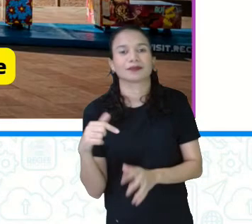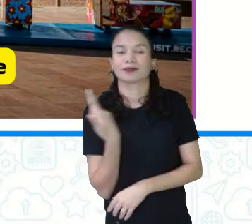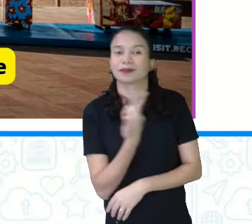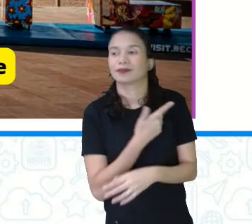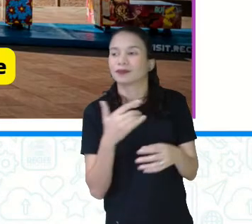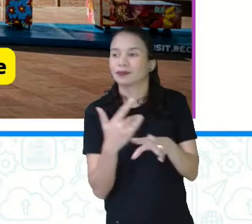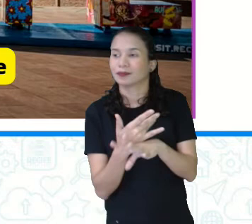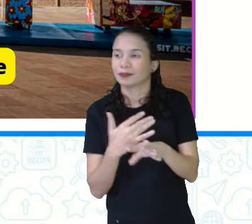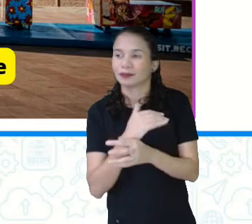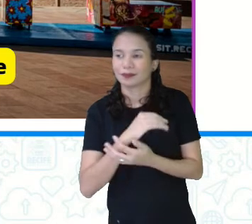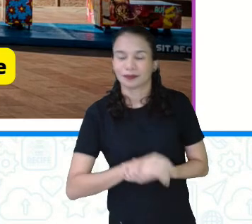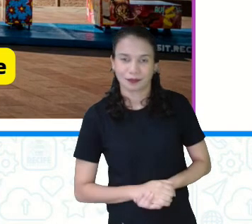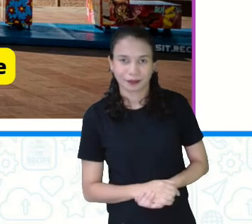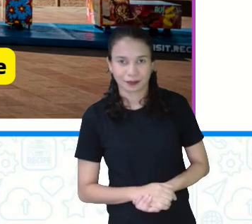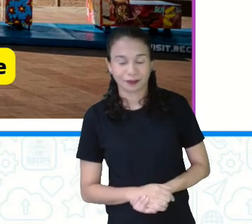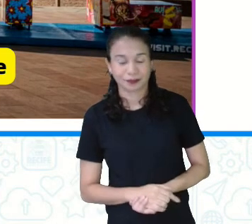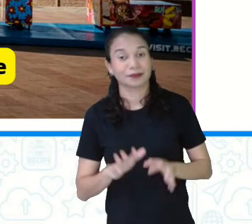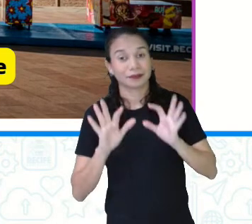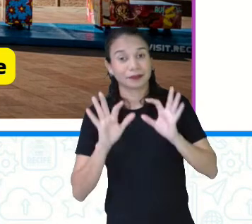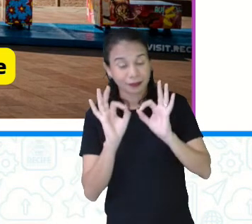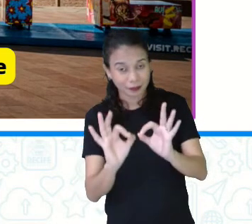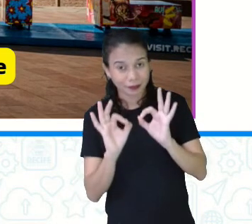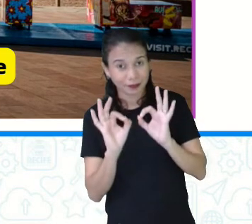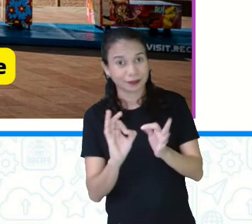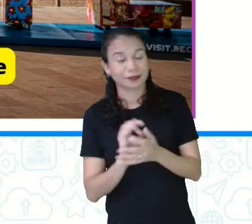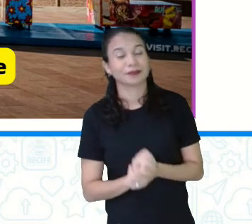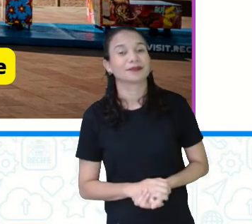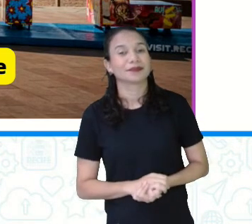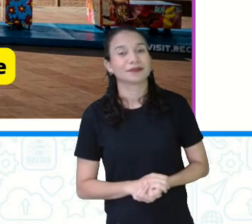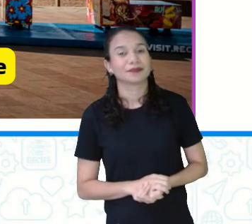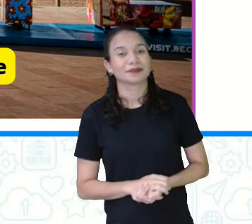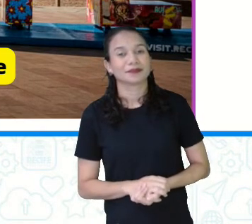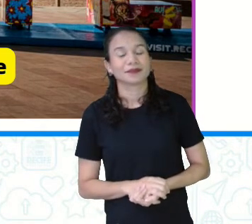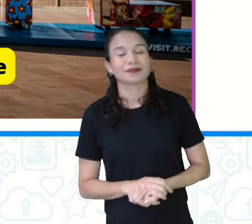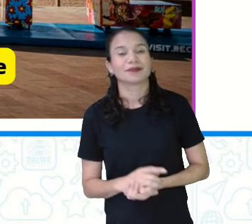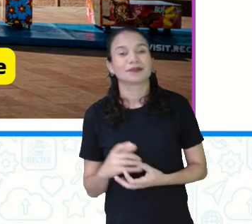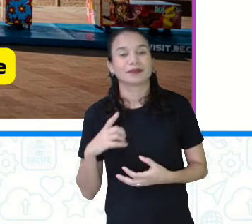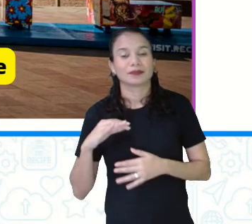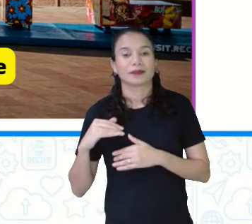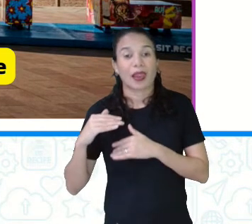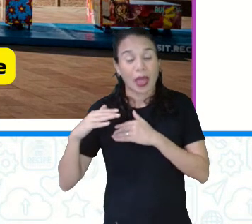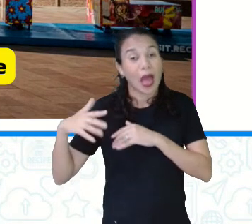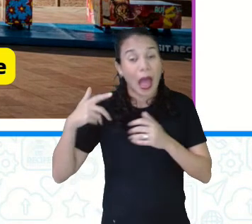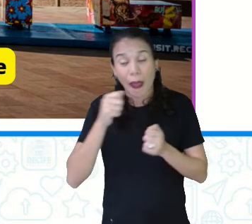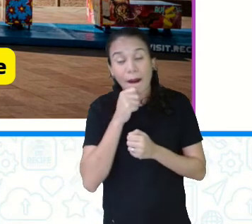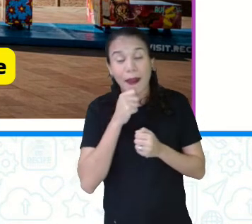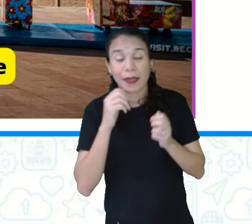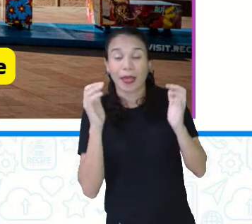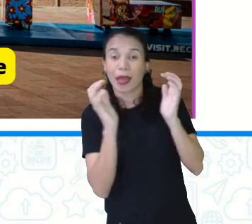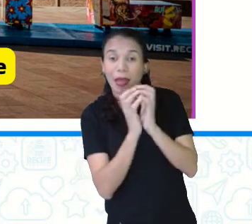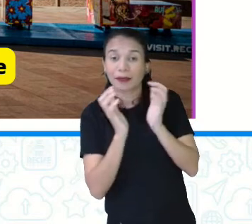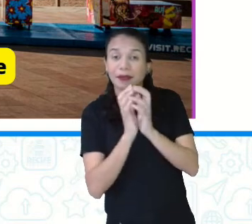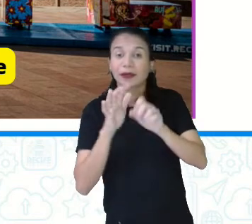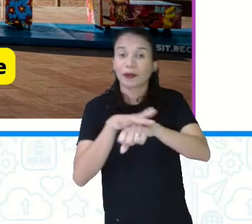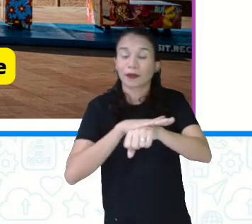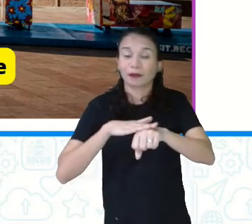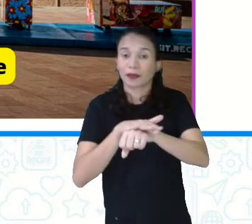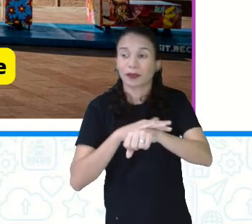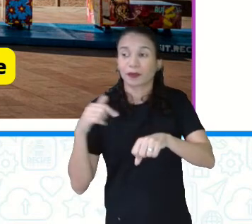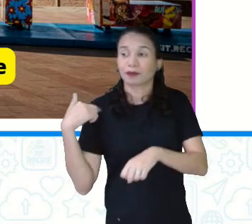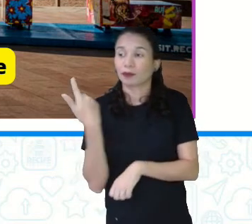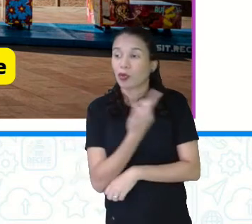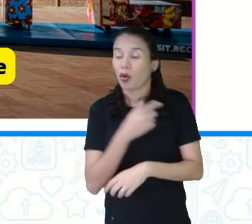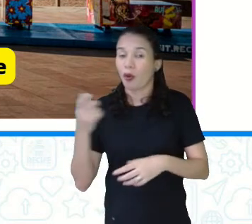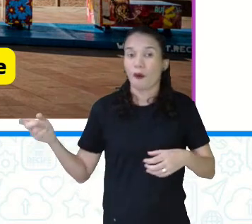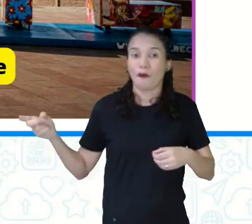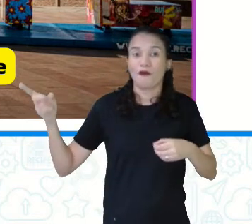cidade. Pois é, e aí, olha só, caminhando ainda pelo Recife, a gente volta para a praça, a Praça